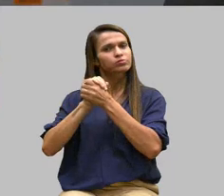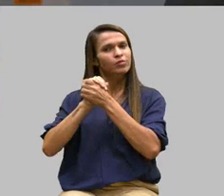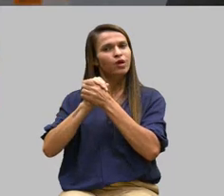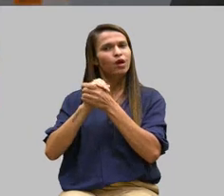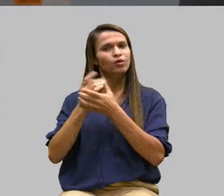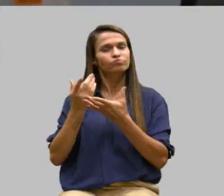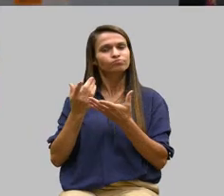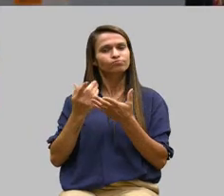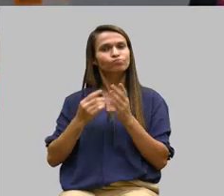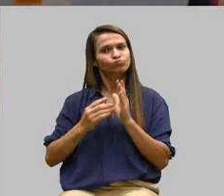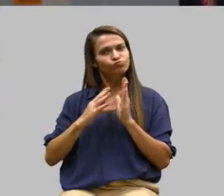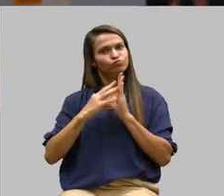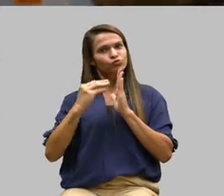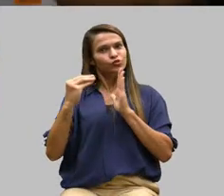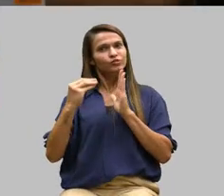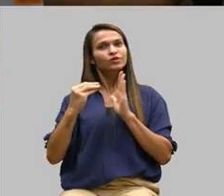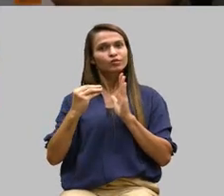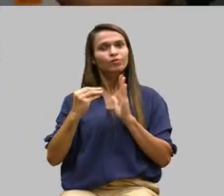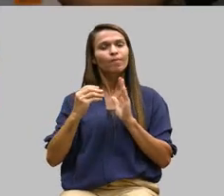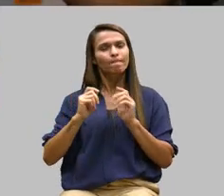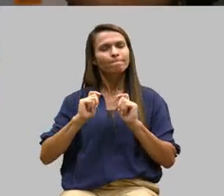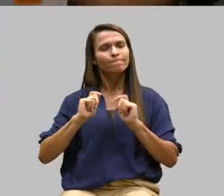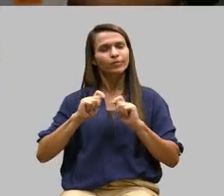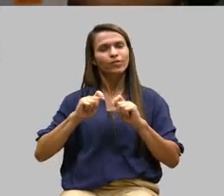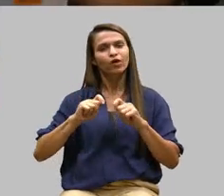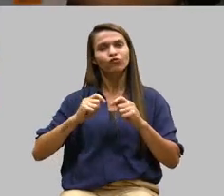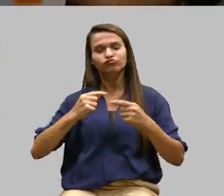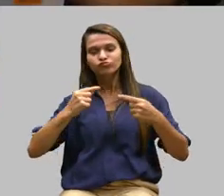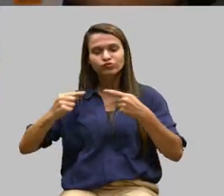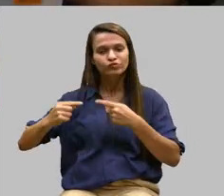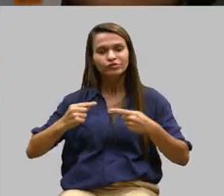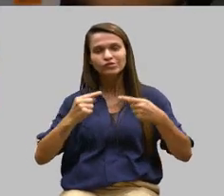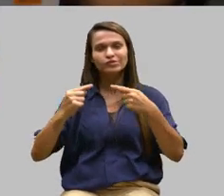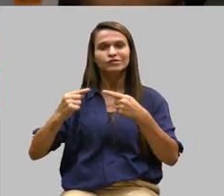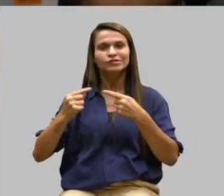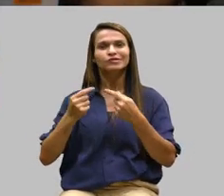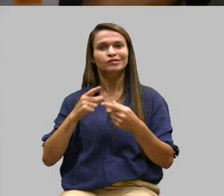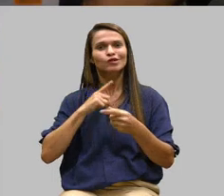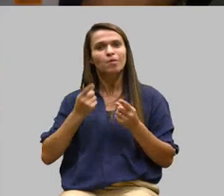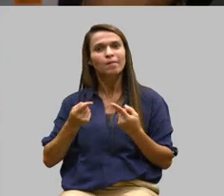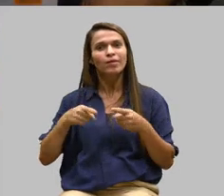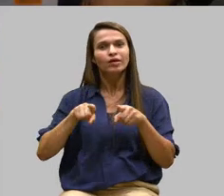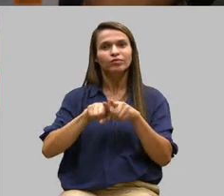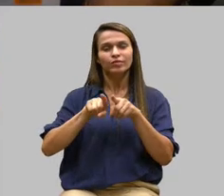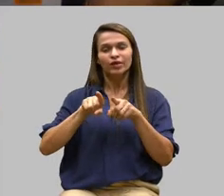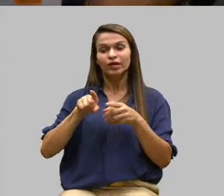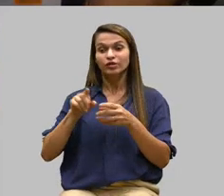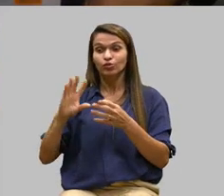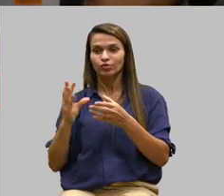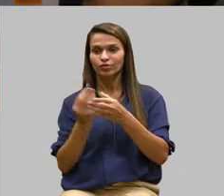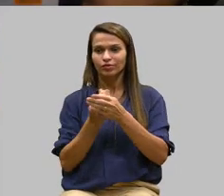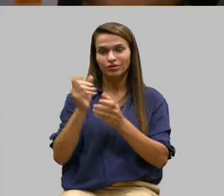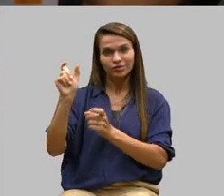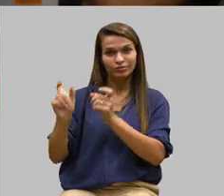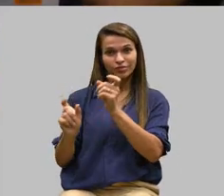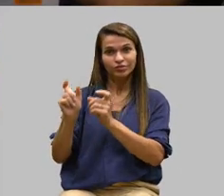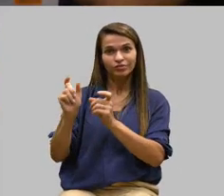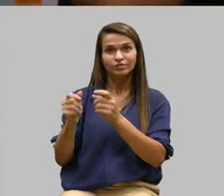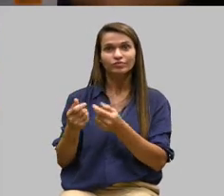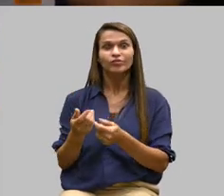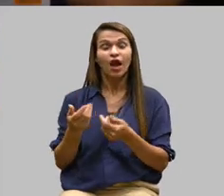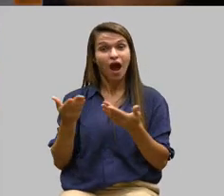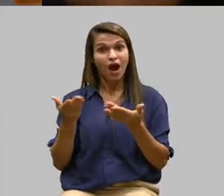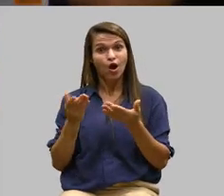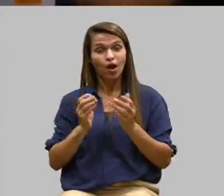conversar com outros órgãos estabelecer uma parceria para incluir essas pessoas e agora pai